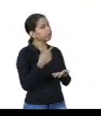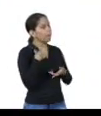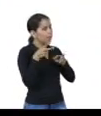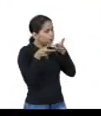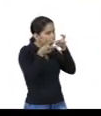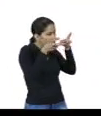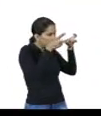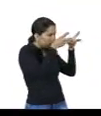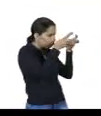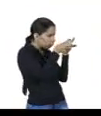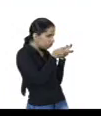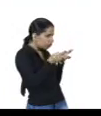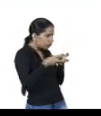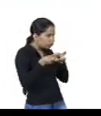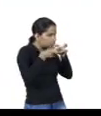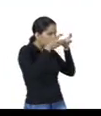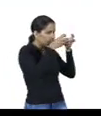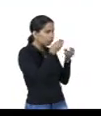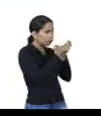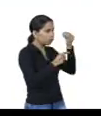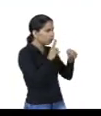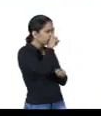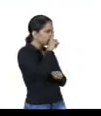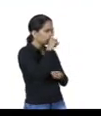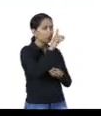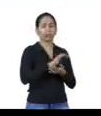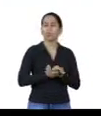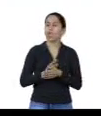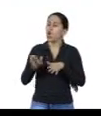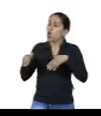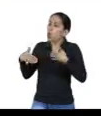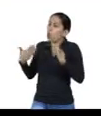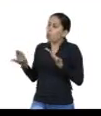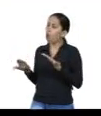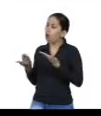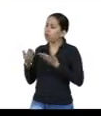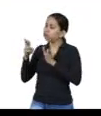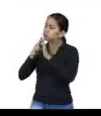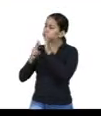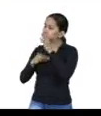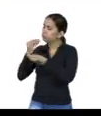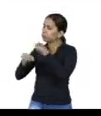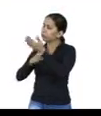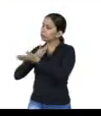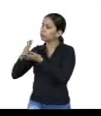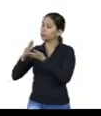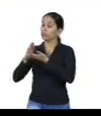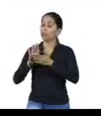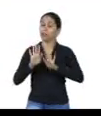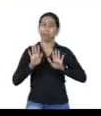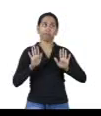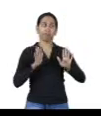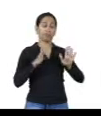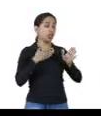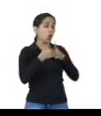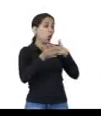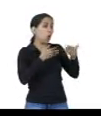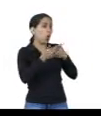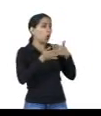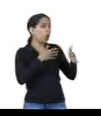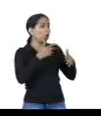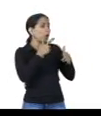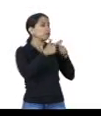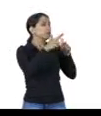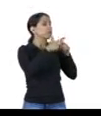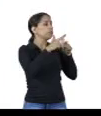identificação e mitigação dos seus riscos. E qual é o procedimento para começar a manutenção? Qualquer procedimento, qualquer interferência numa máquina, ela deve